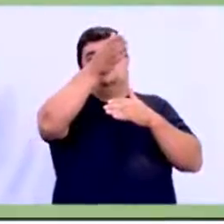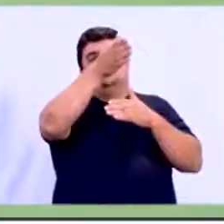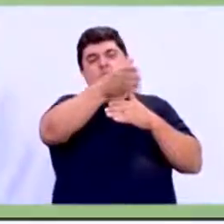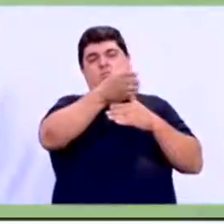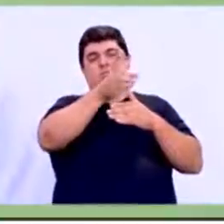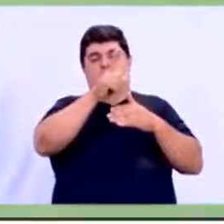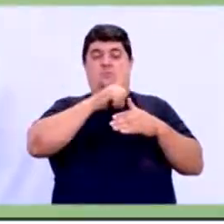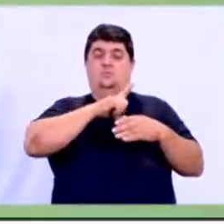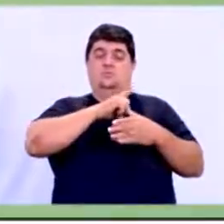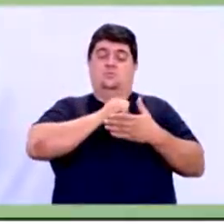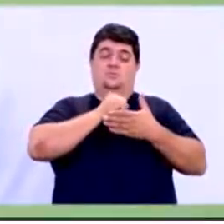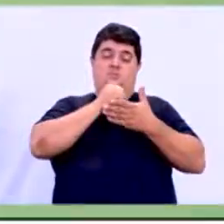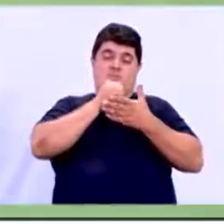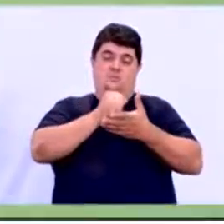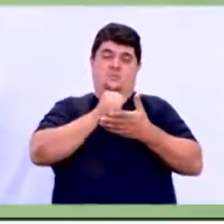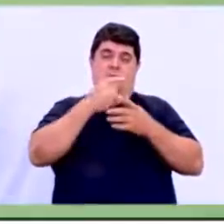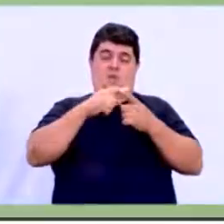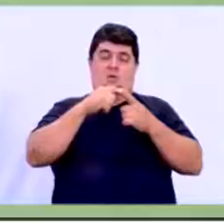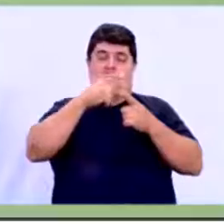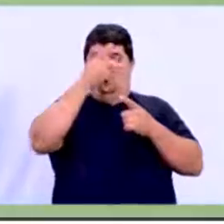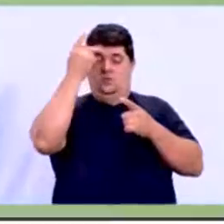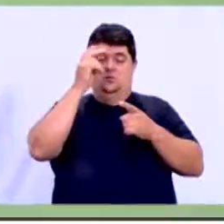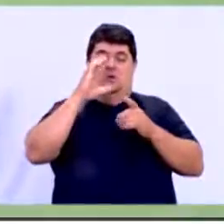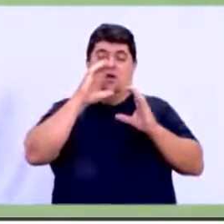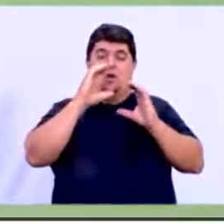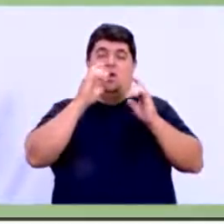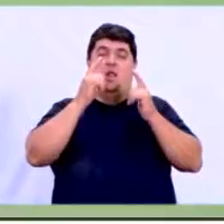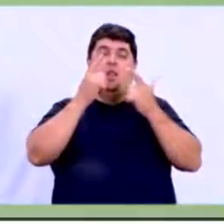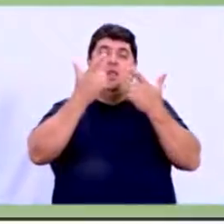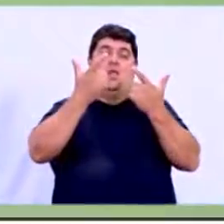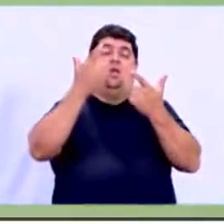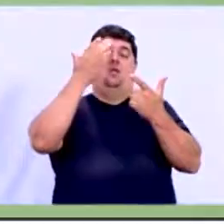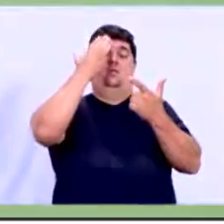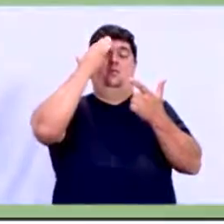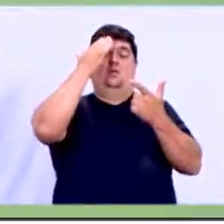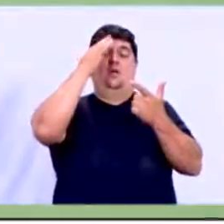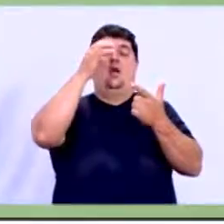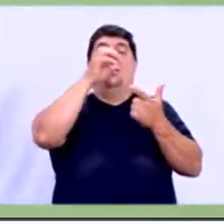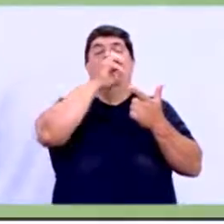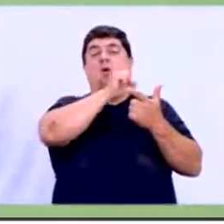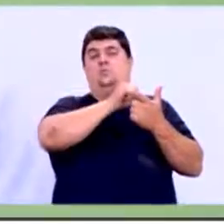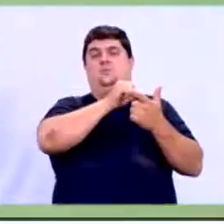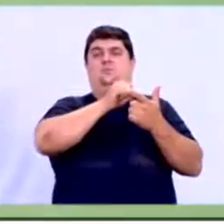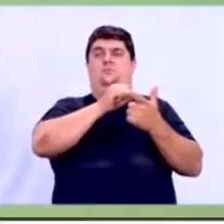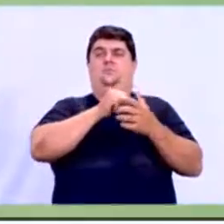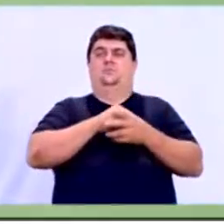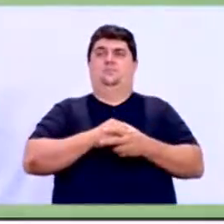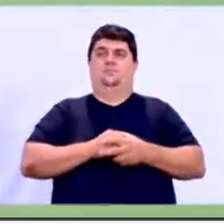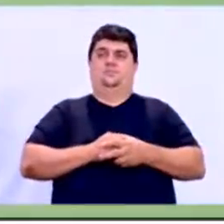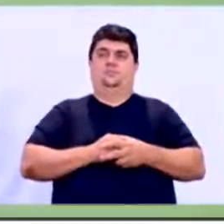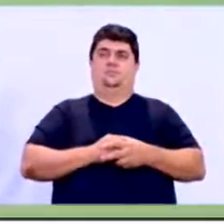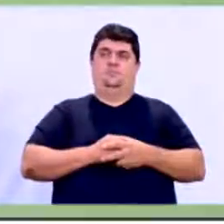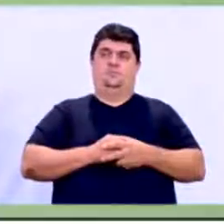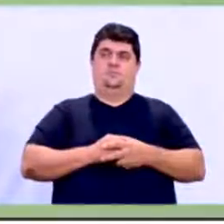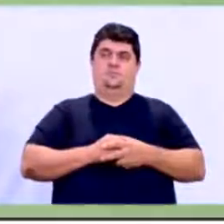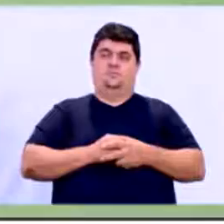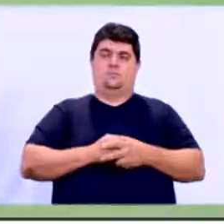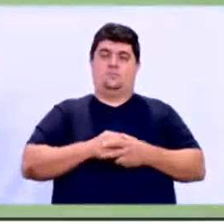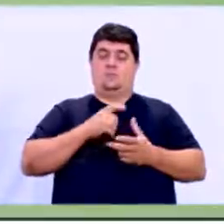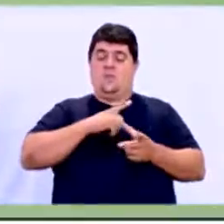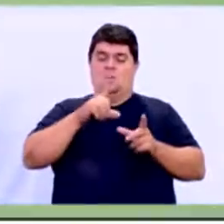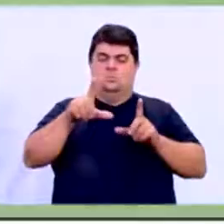para que essa clareza, ela reflita aqui na direção do negócio, certo? Tomar